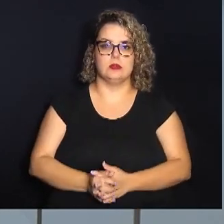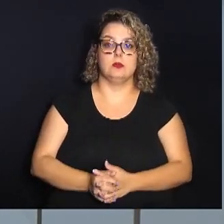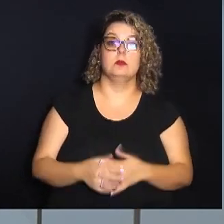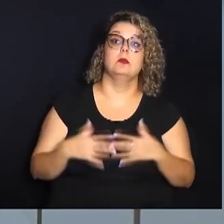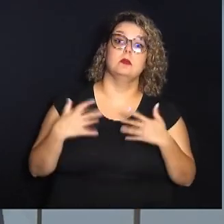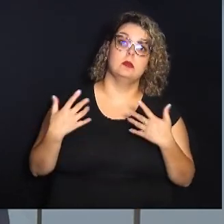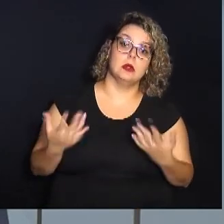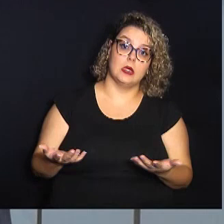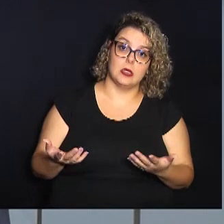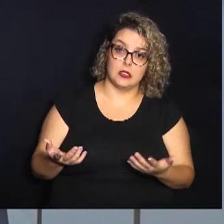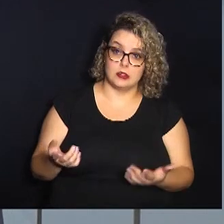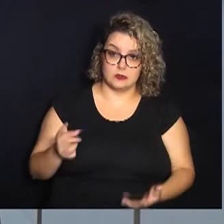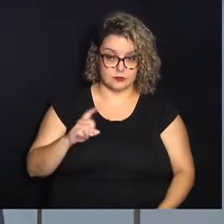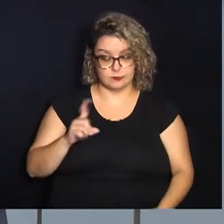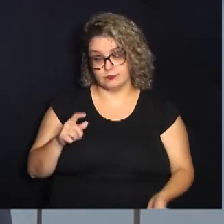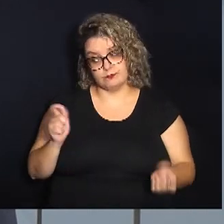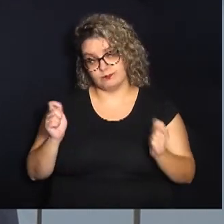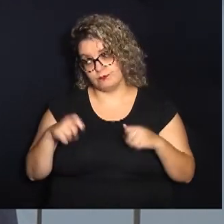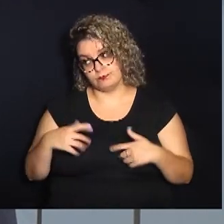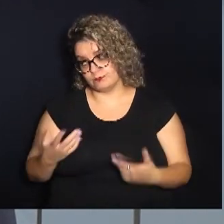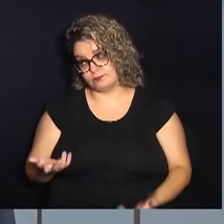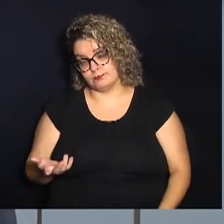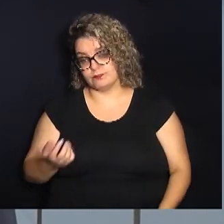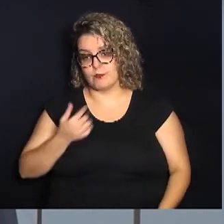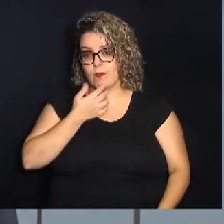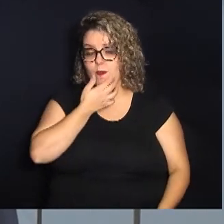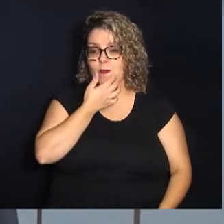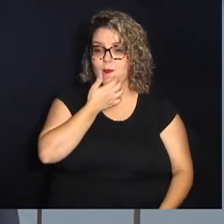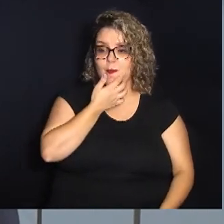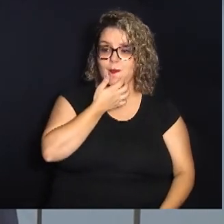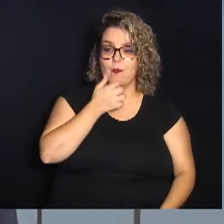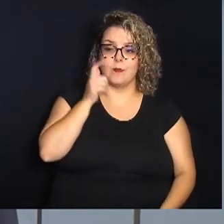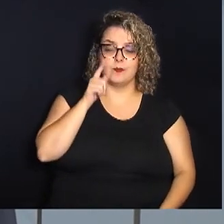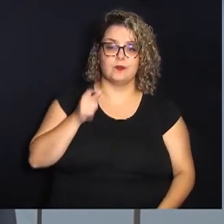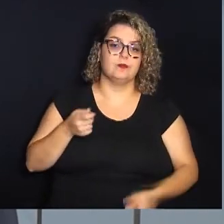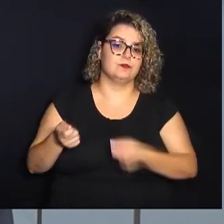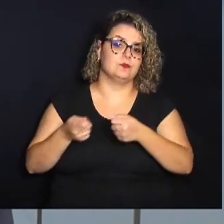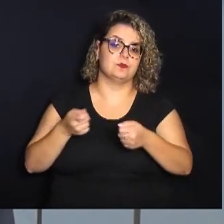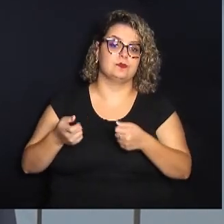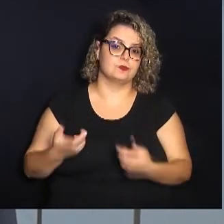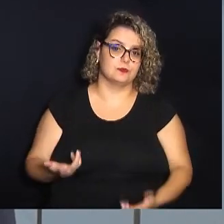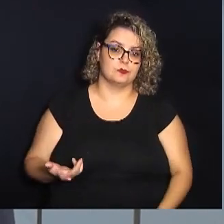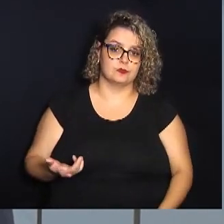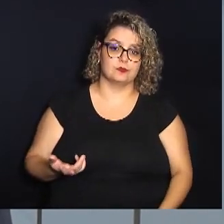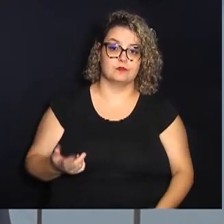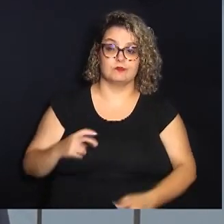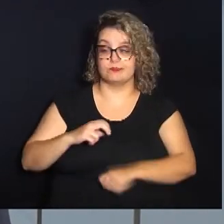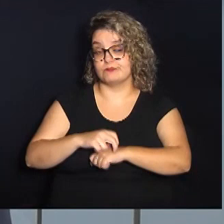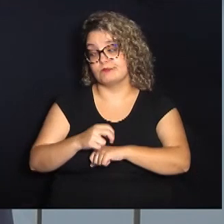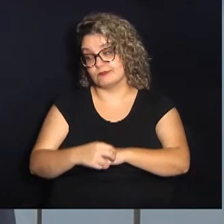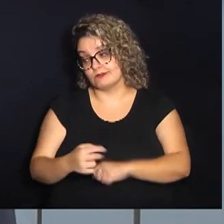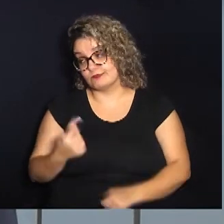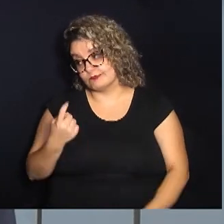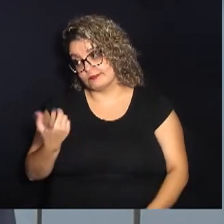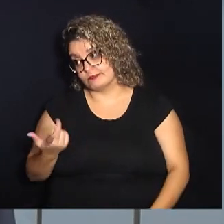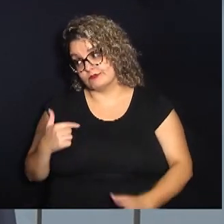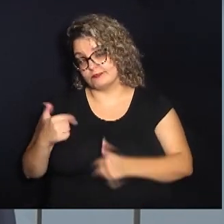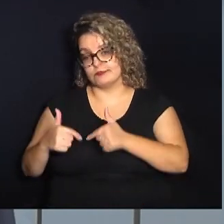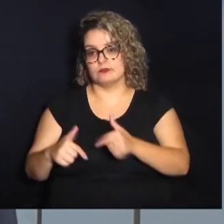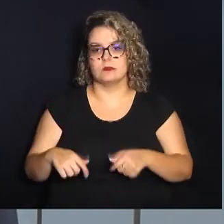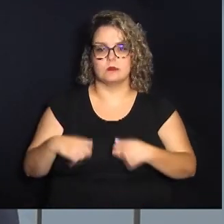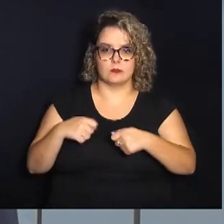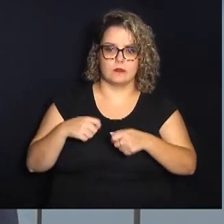Mas isso não é possível, a gente não consegue controlar a situação da dengue só com esse trabalho. A gente precisa que a